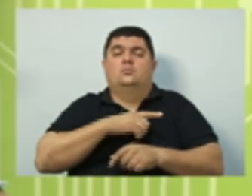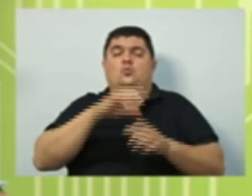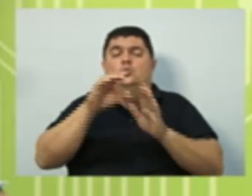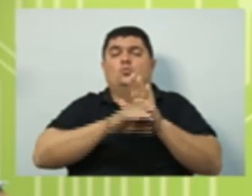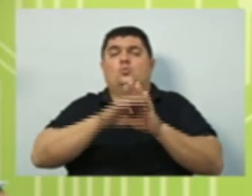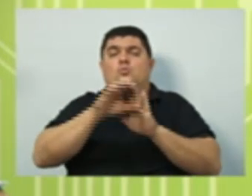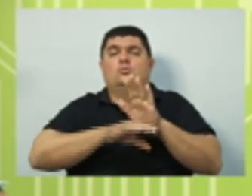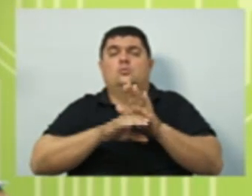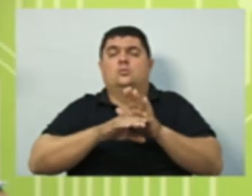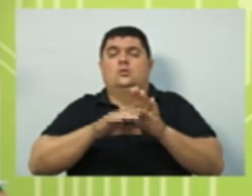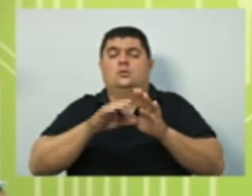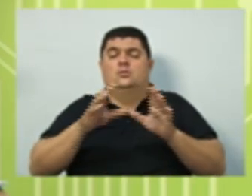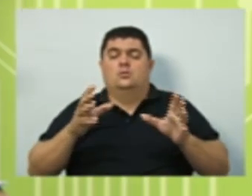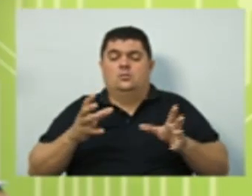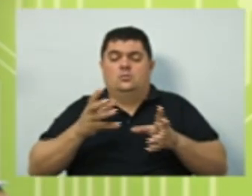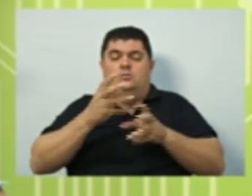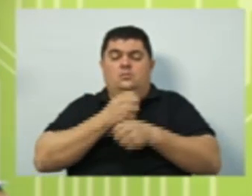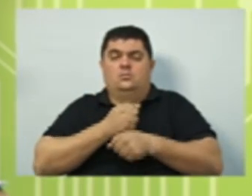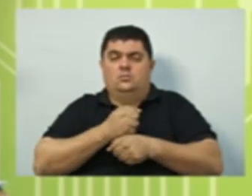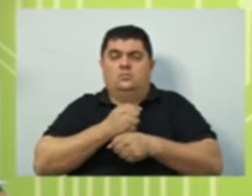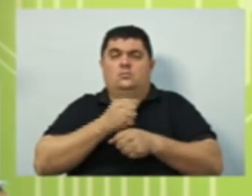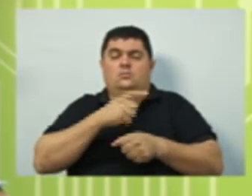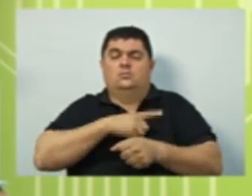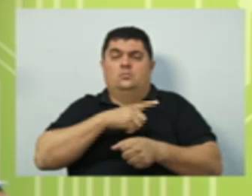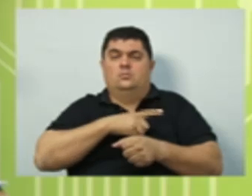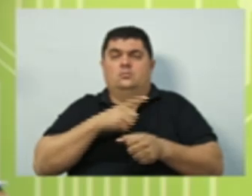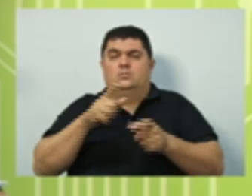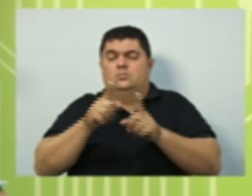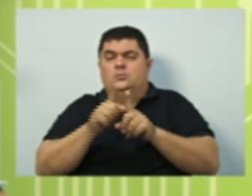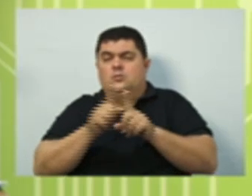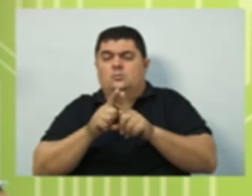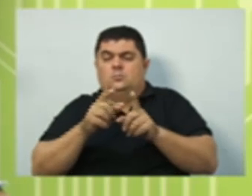conceito ligado ao processo de humanização e ao mesmo tempo